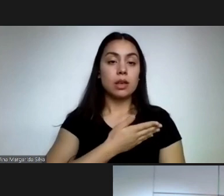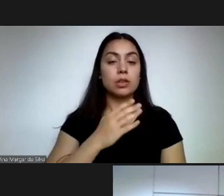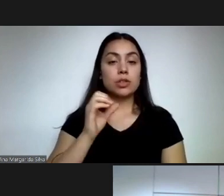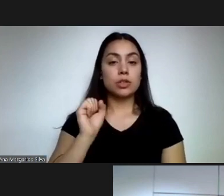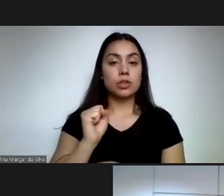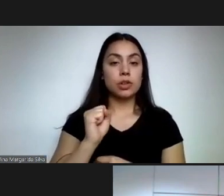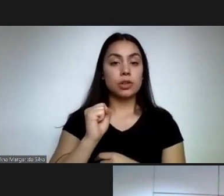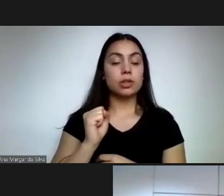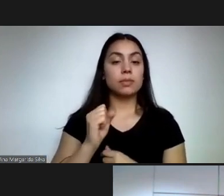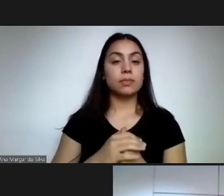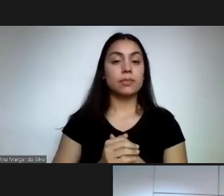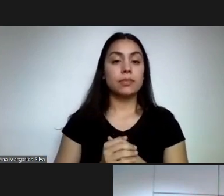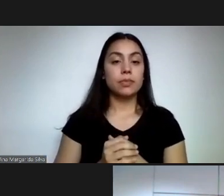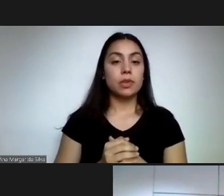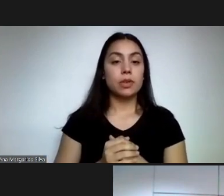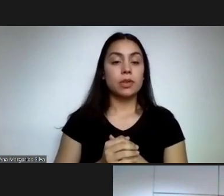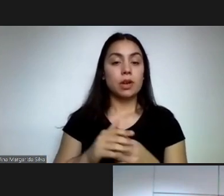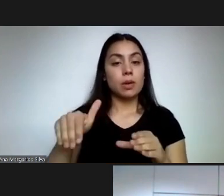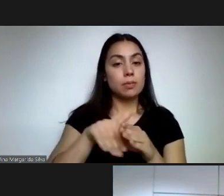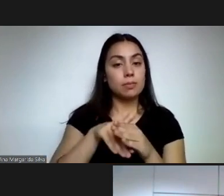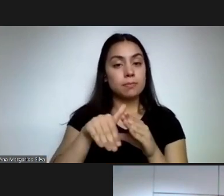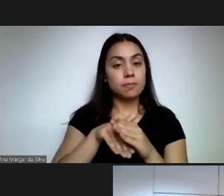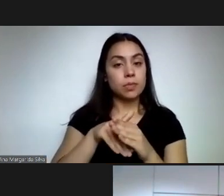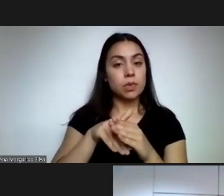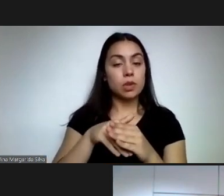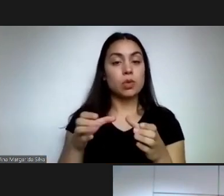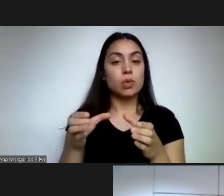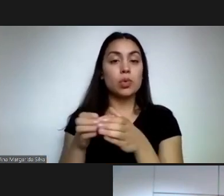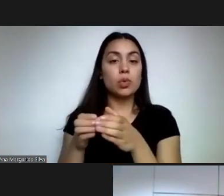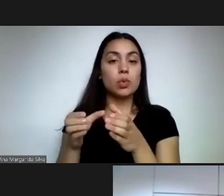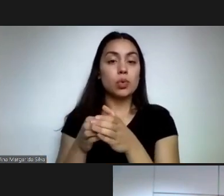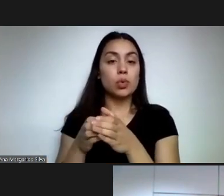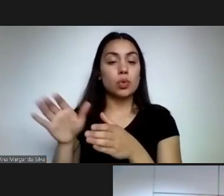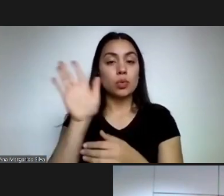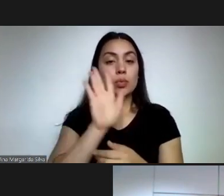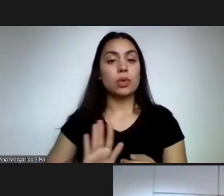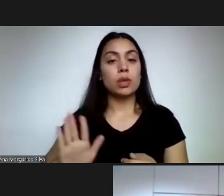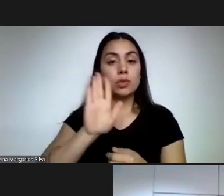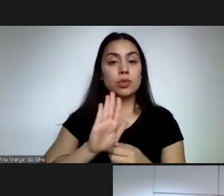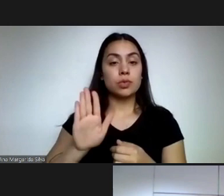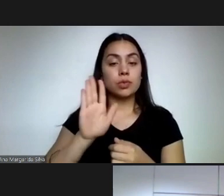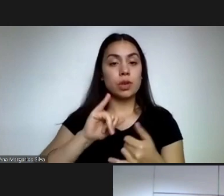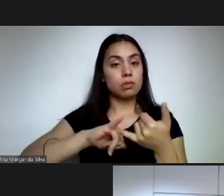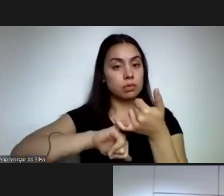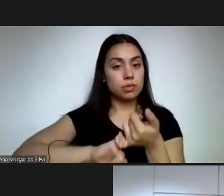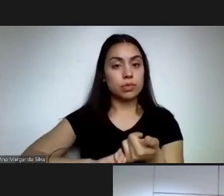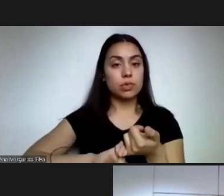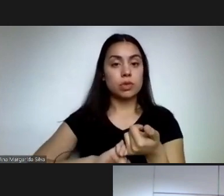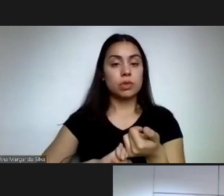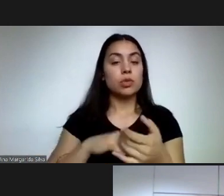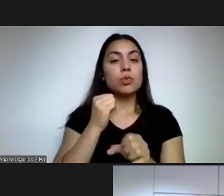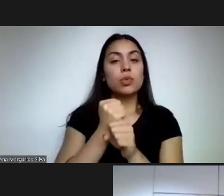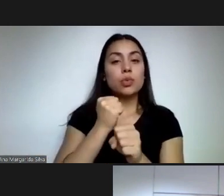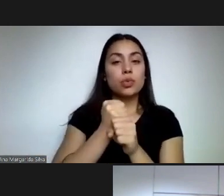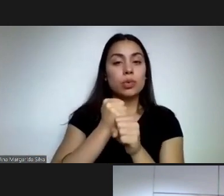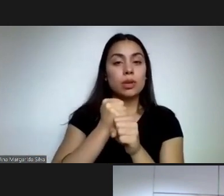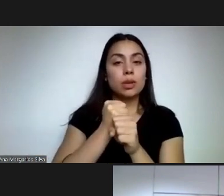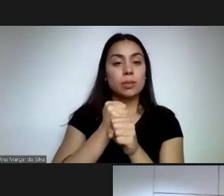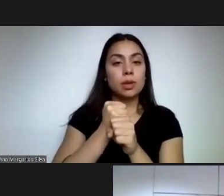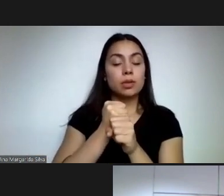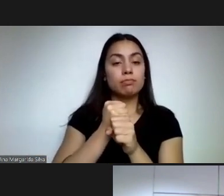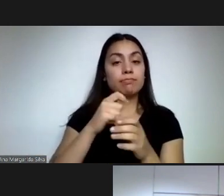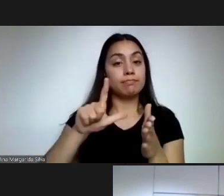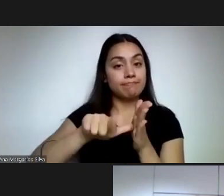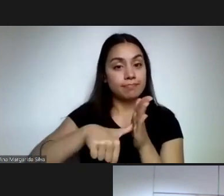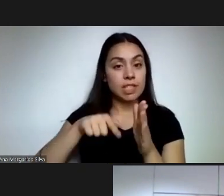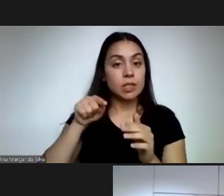Juventude. Nós fazíamos parte do Comitê Nacional enquanto associação e o nosso trabalho foi muito focado no